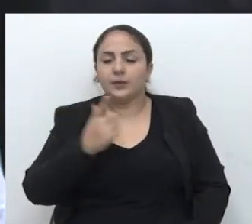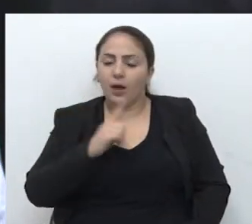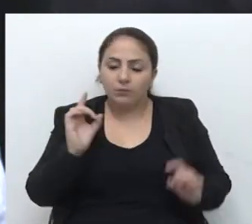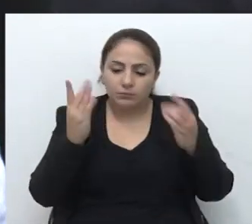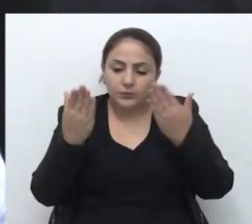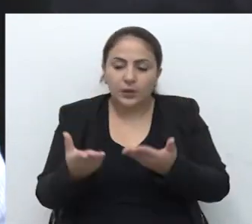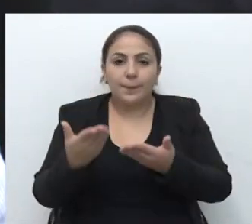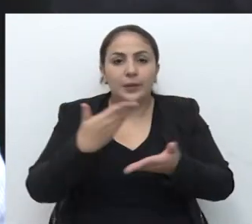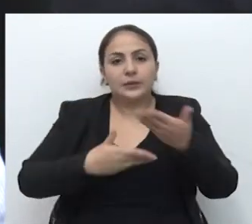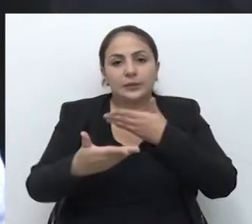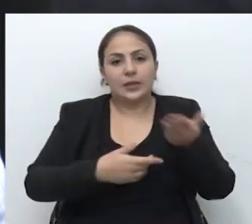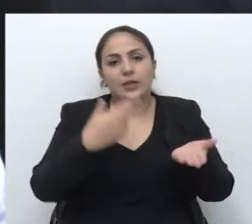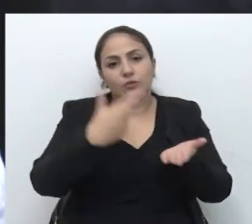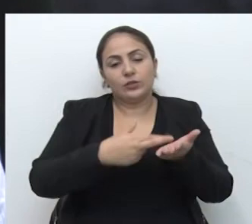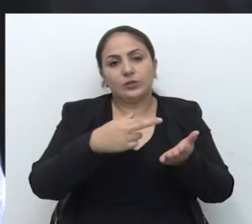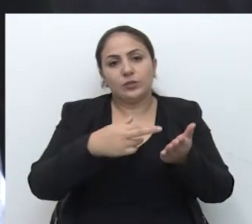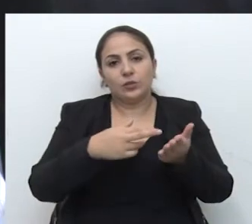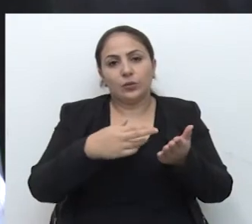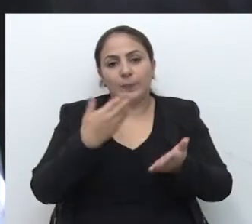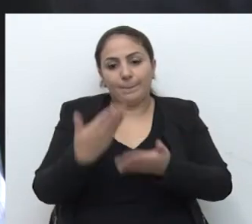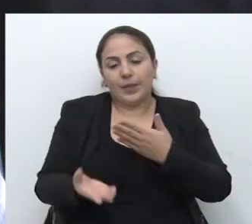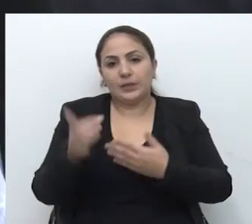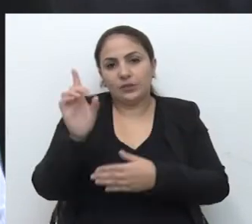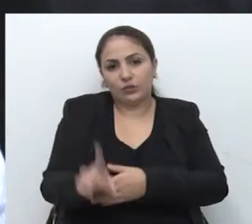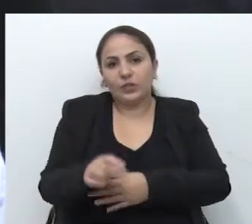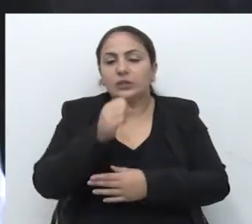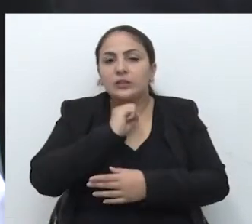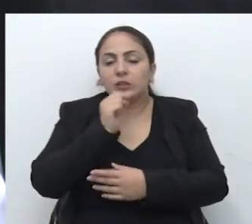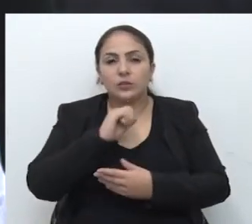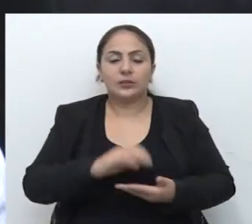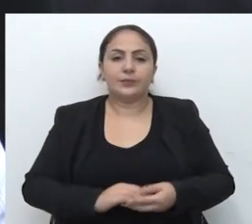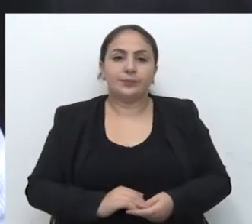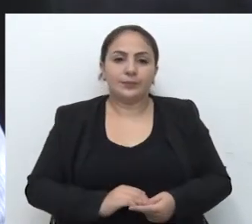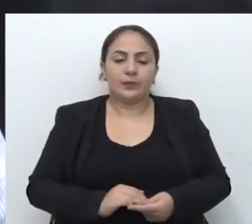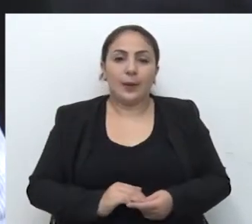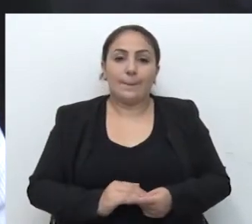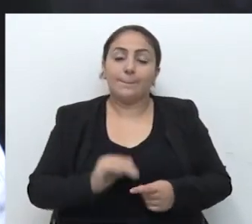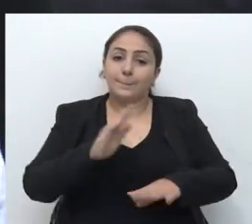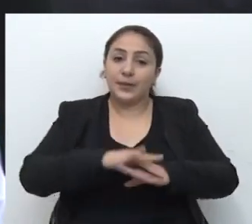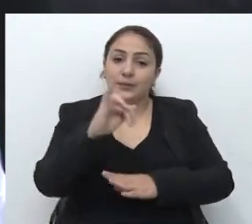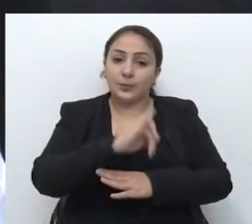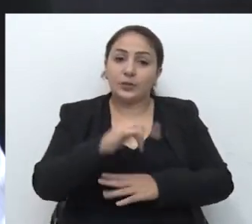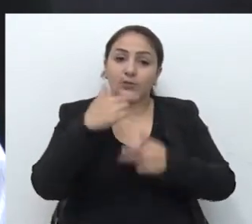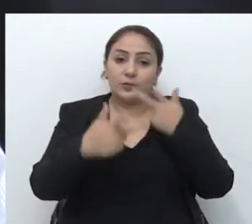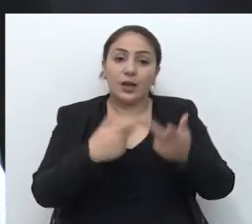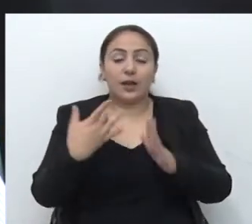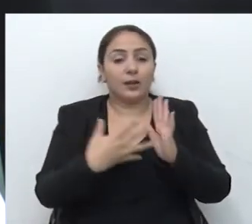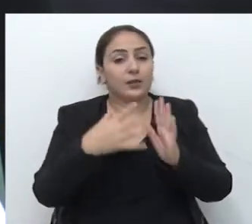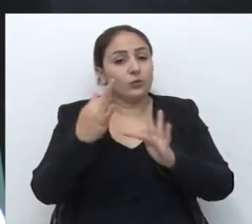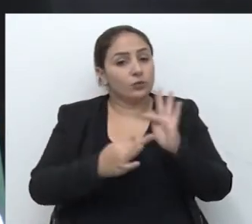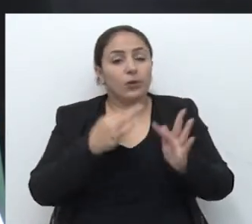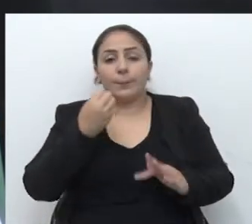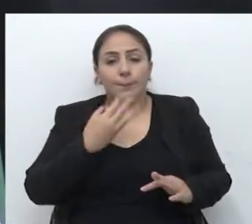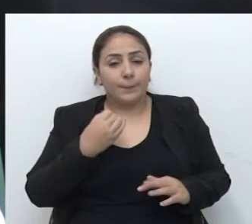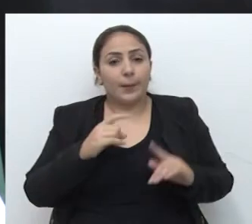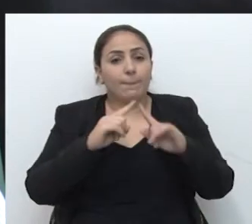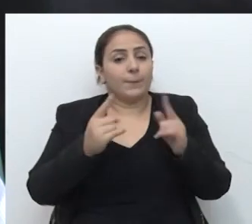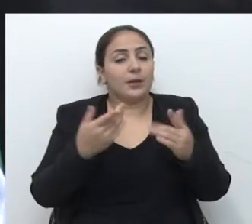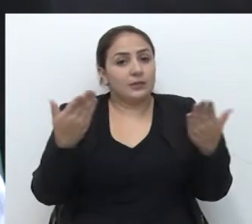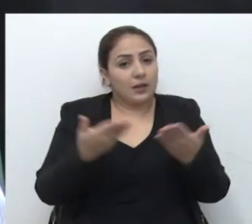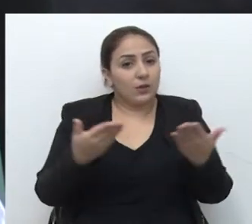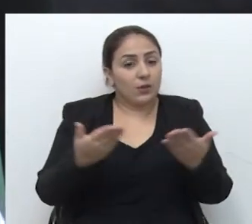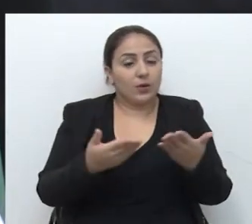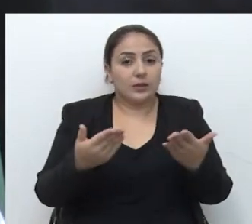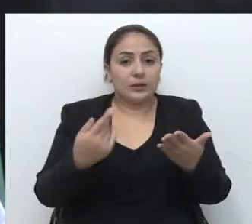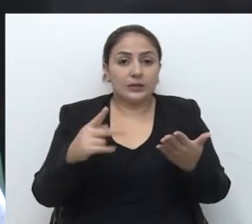esses casos de registro de violação contra os idosos, né? Mas é importante dizer que a rede já funciona e funciona muito bem.